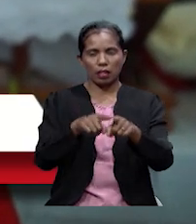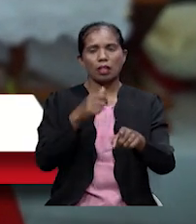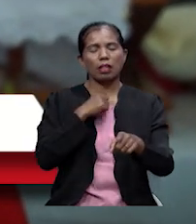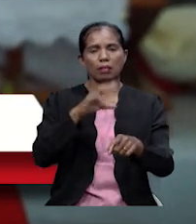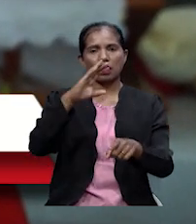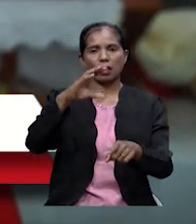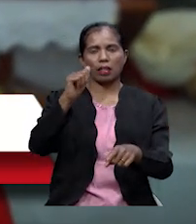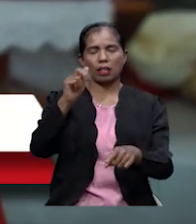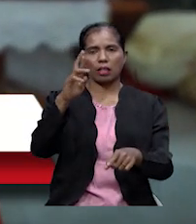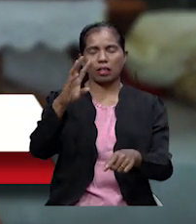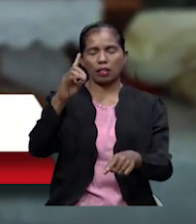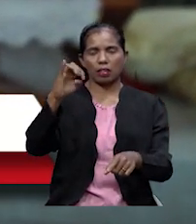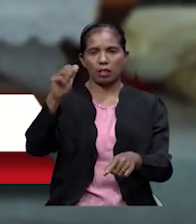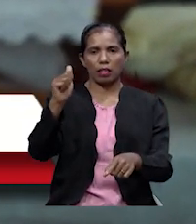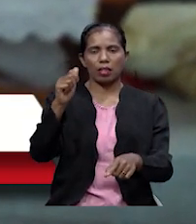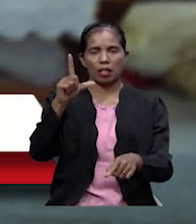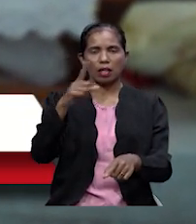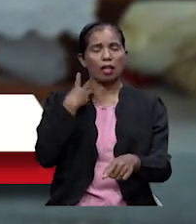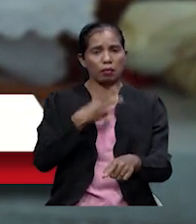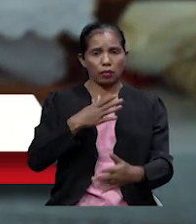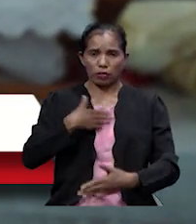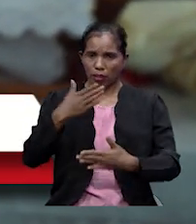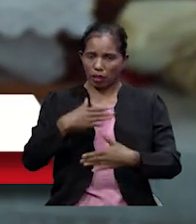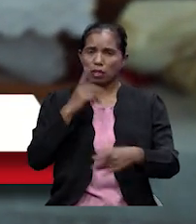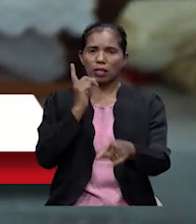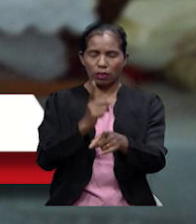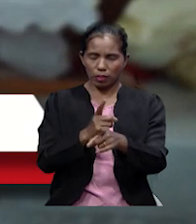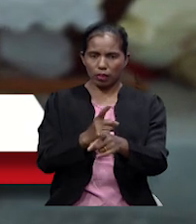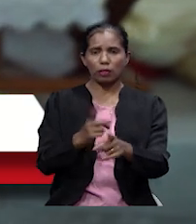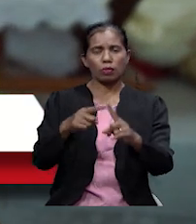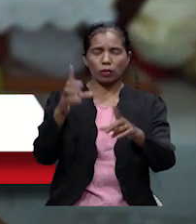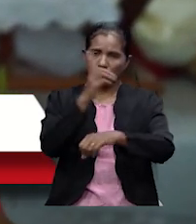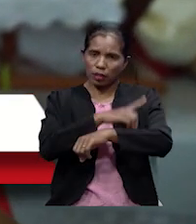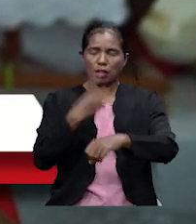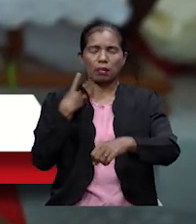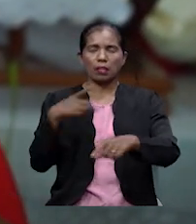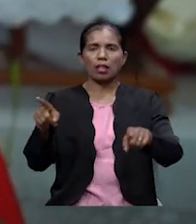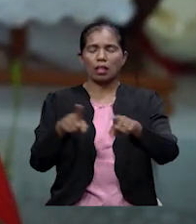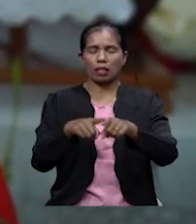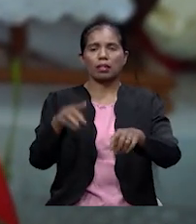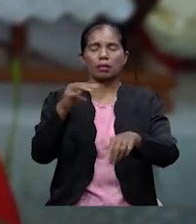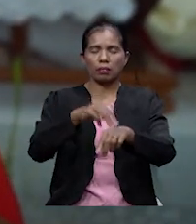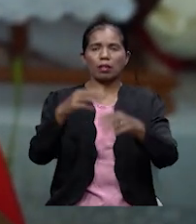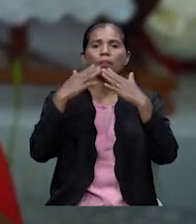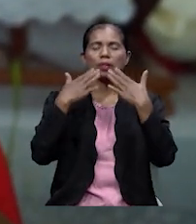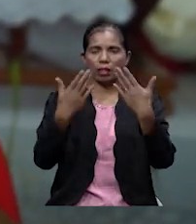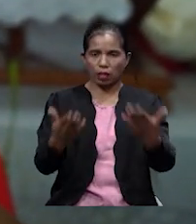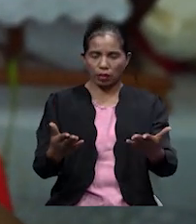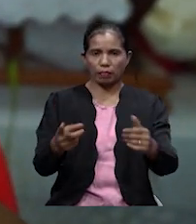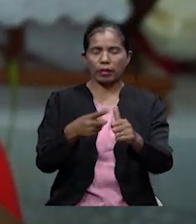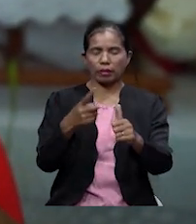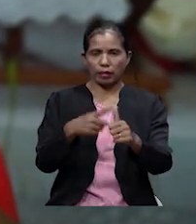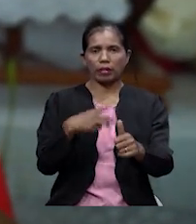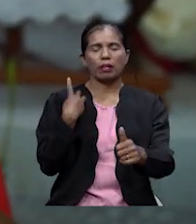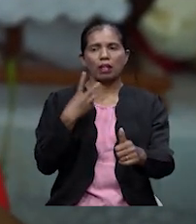solok tebes o hanessa mos o hinia di hang katak o hinia hanessa mos nudar ninia misa agradecimento dala ida. E nune